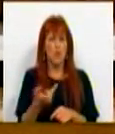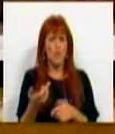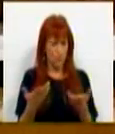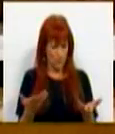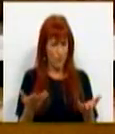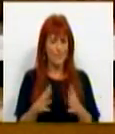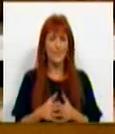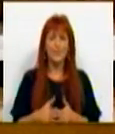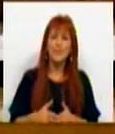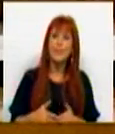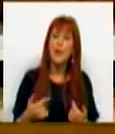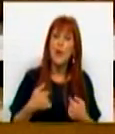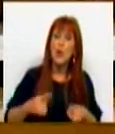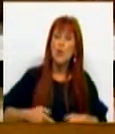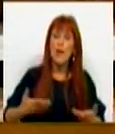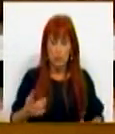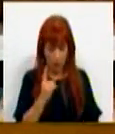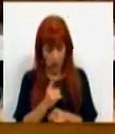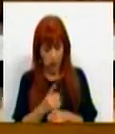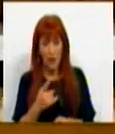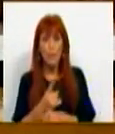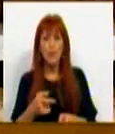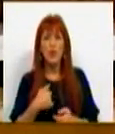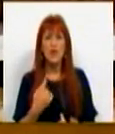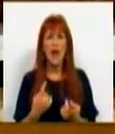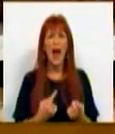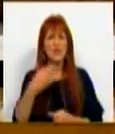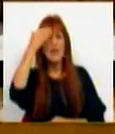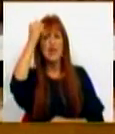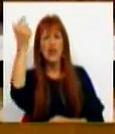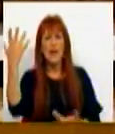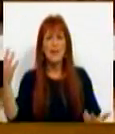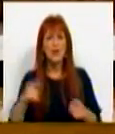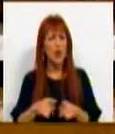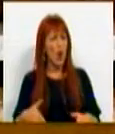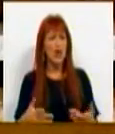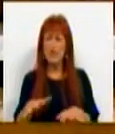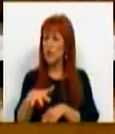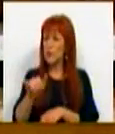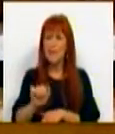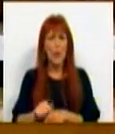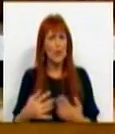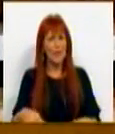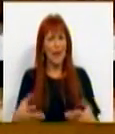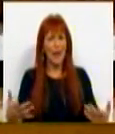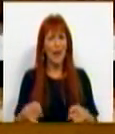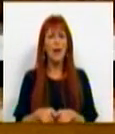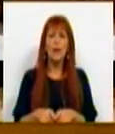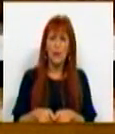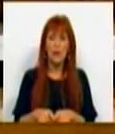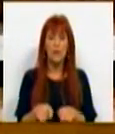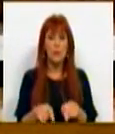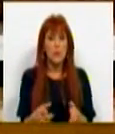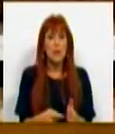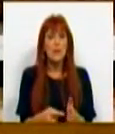vulneráveis. Eu começo por aqui porque por vezes esquece que estamos numa situação em que